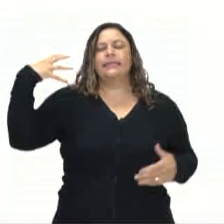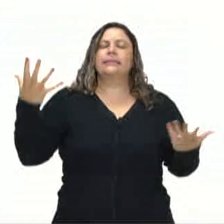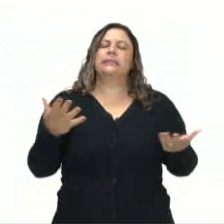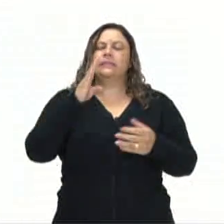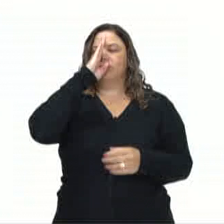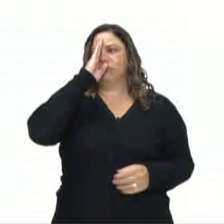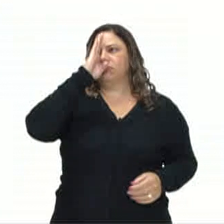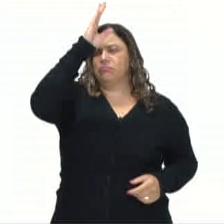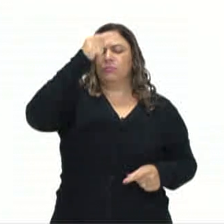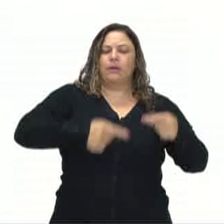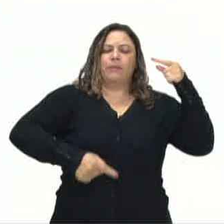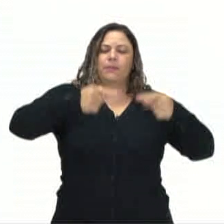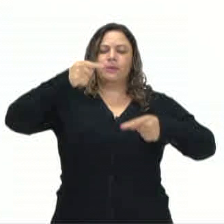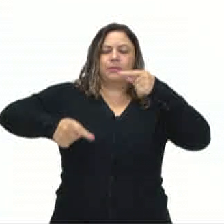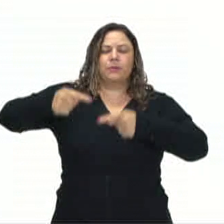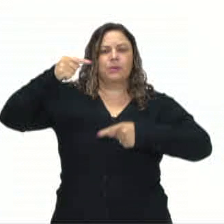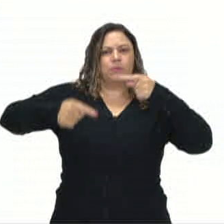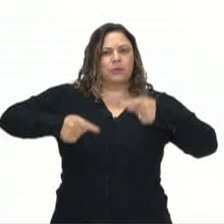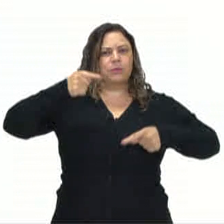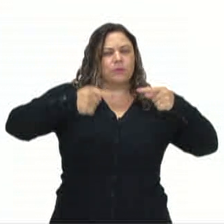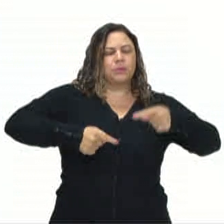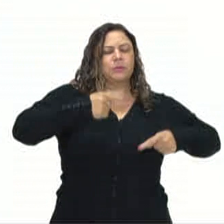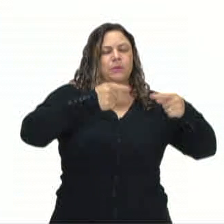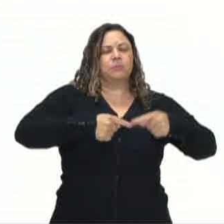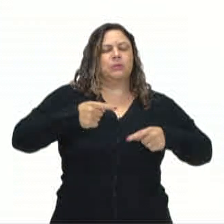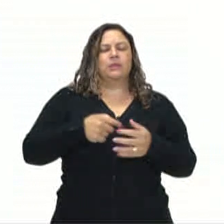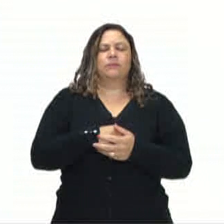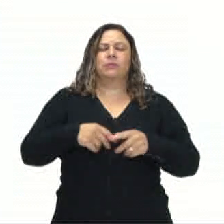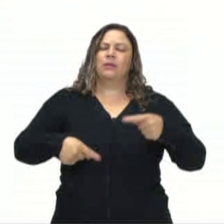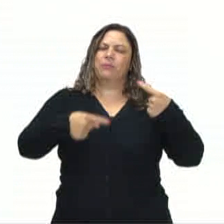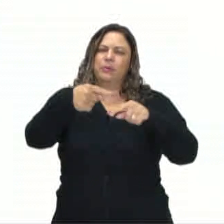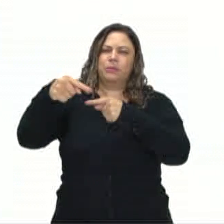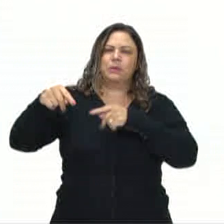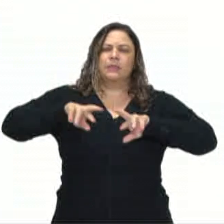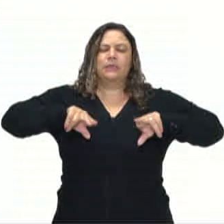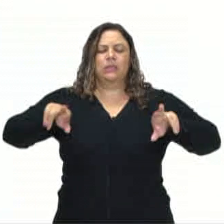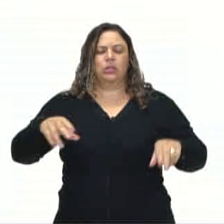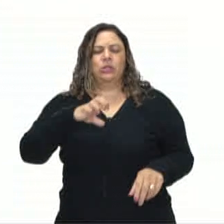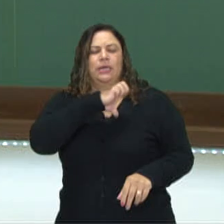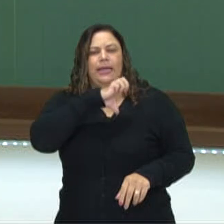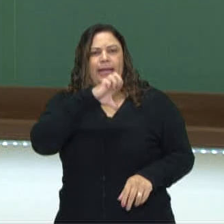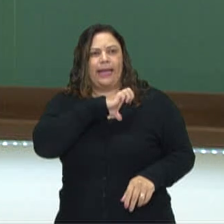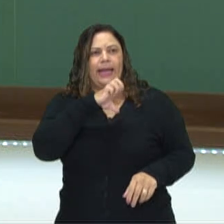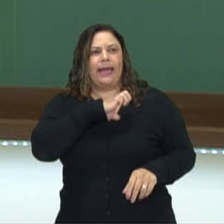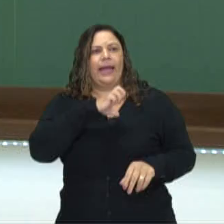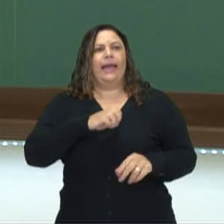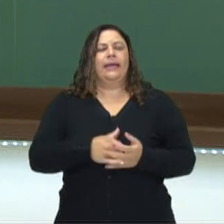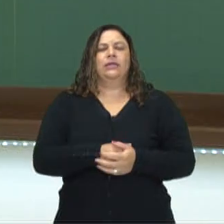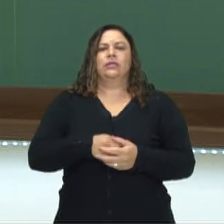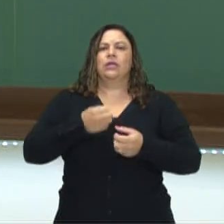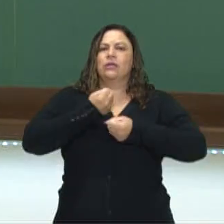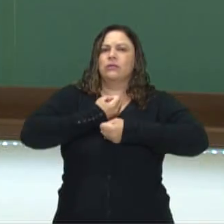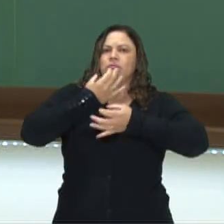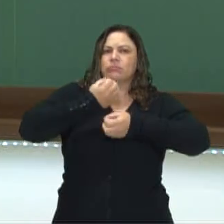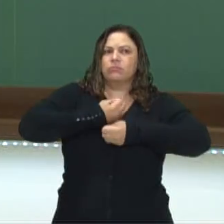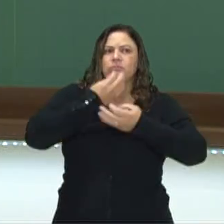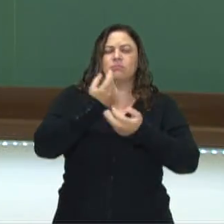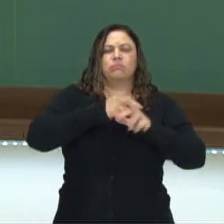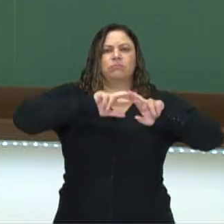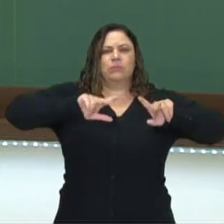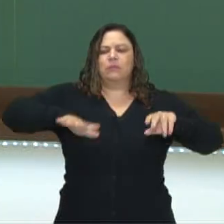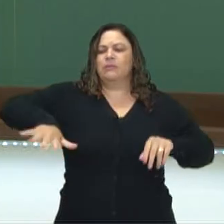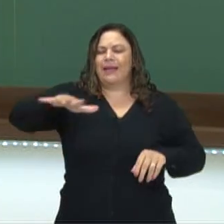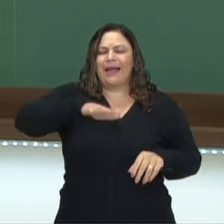da política, da ética, da lógica, da retórica. Então é um filósofo muito influente em diferentes